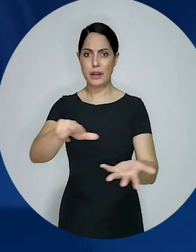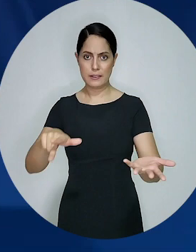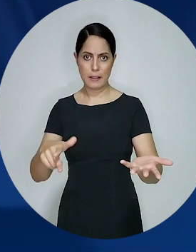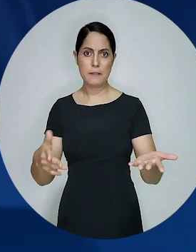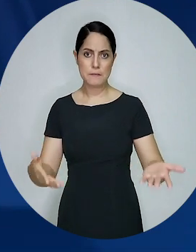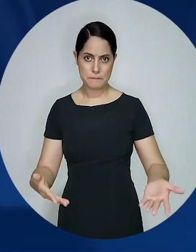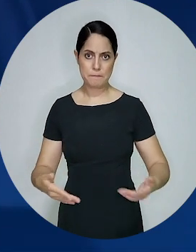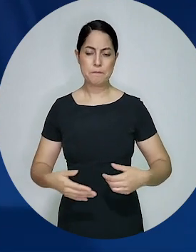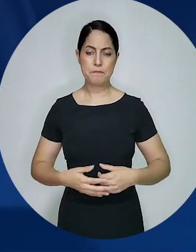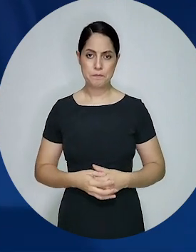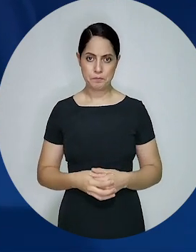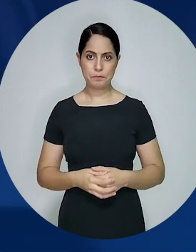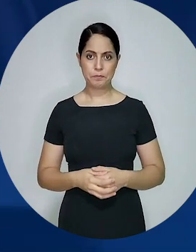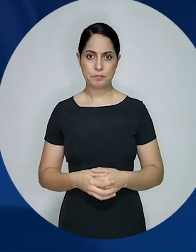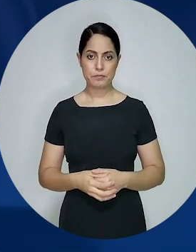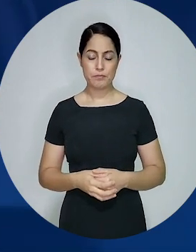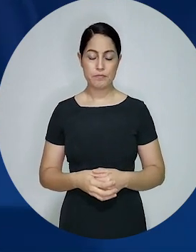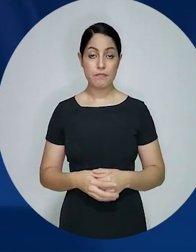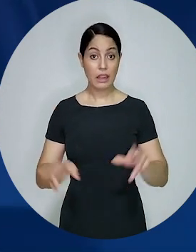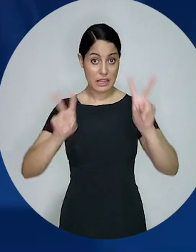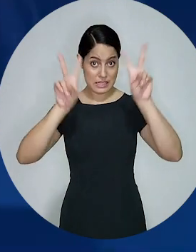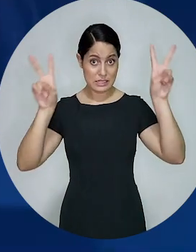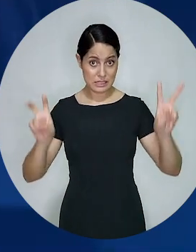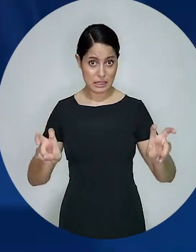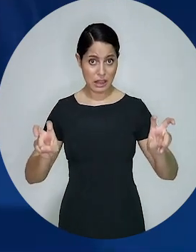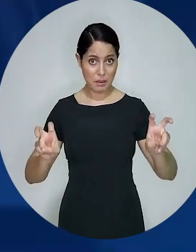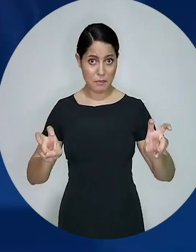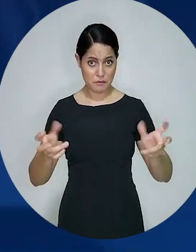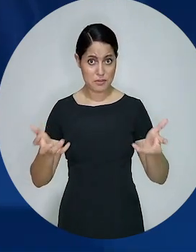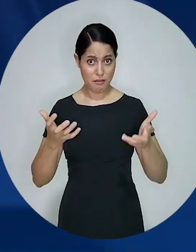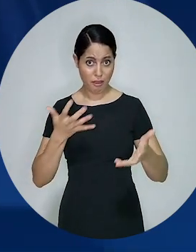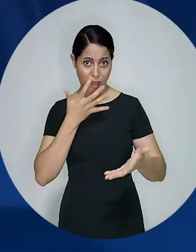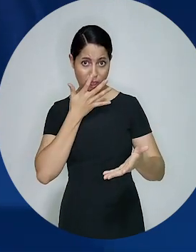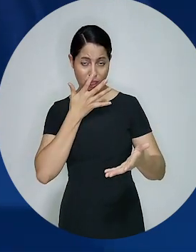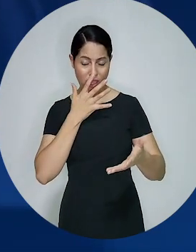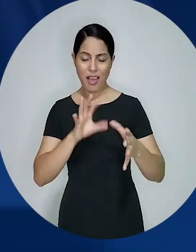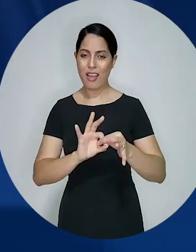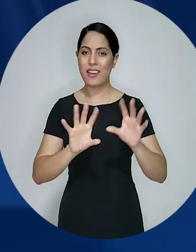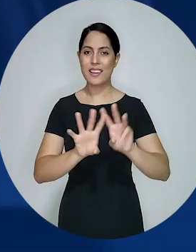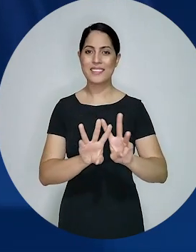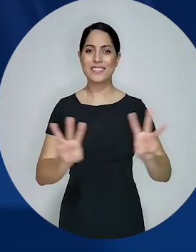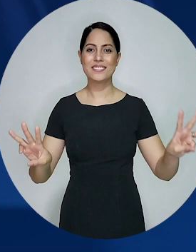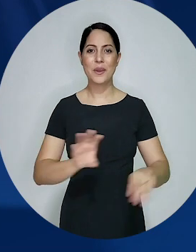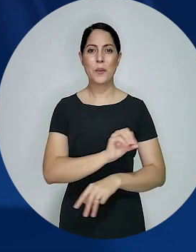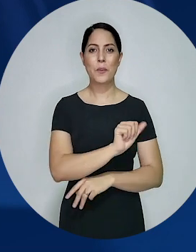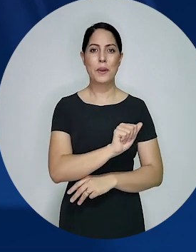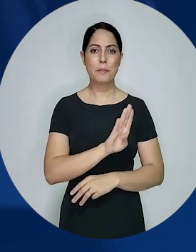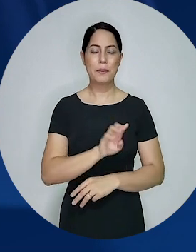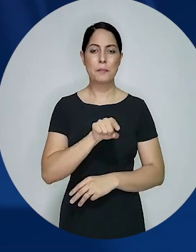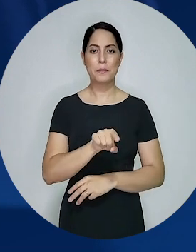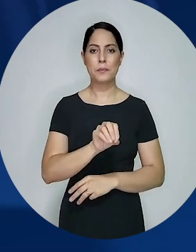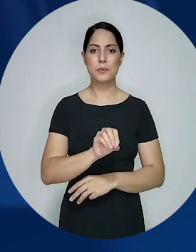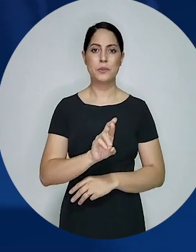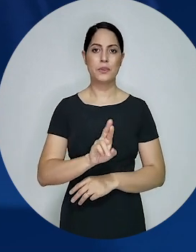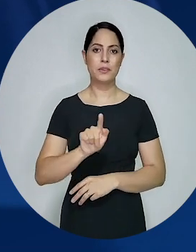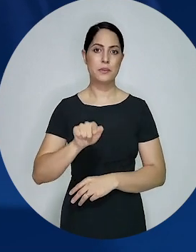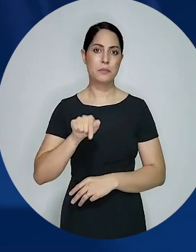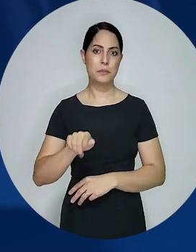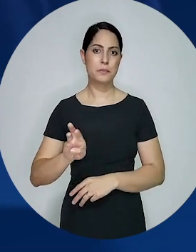sua pluralidade. Fecha aspas. A matéria completa sobre este assunto você confere em oab.org.br.